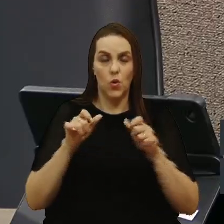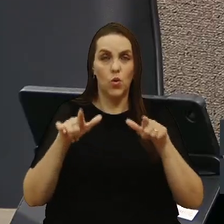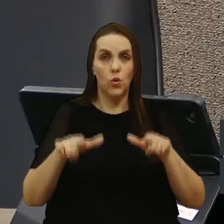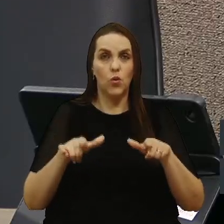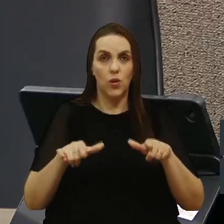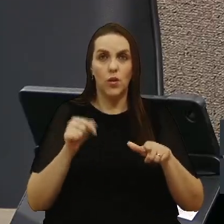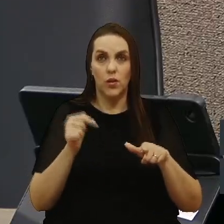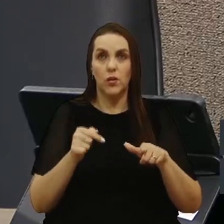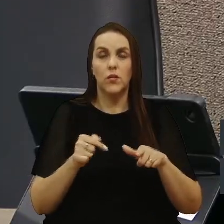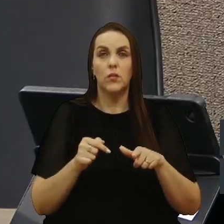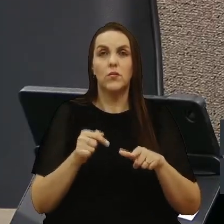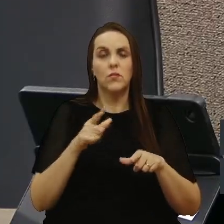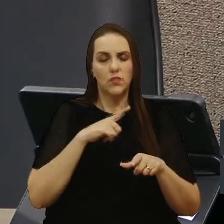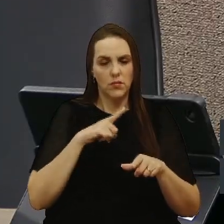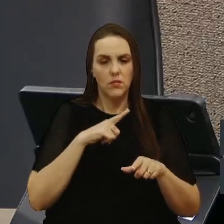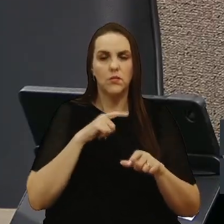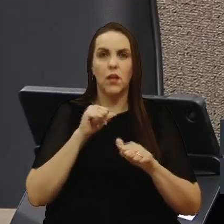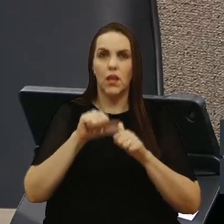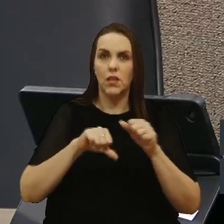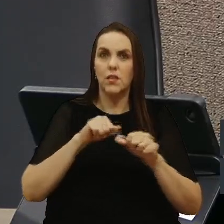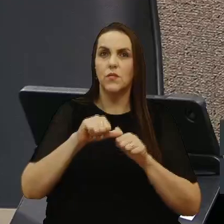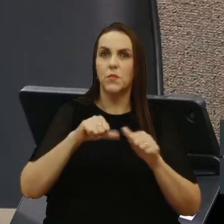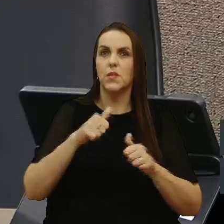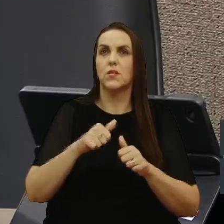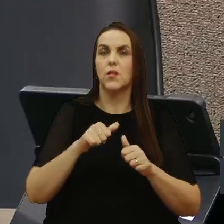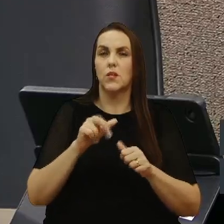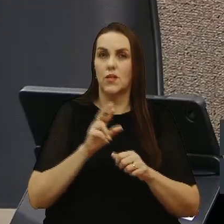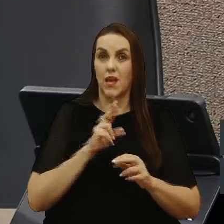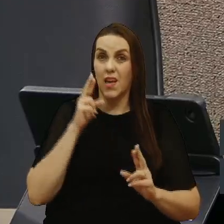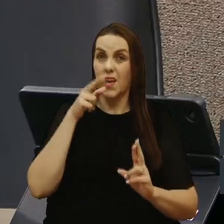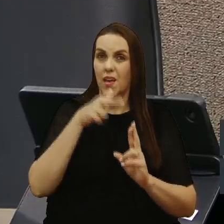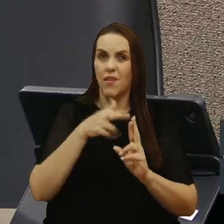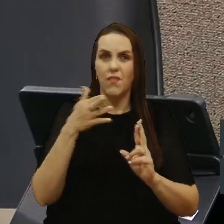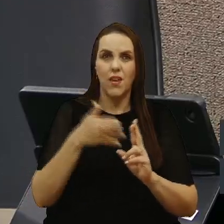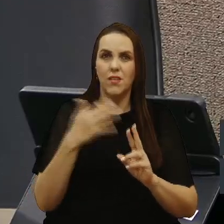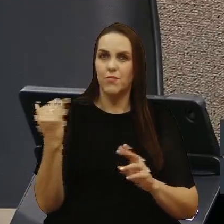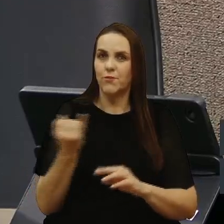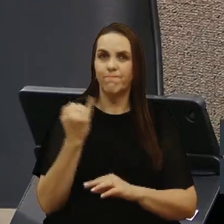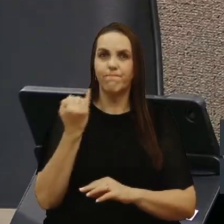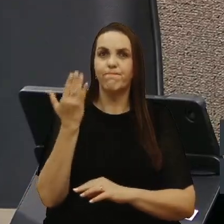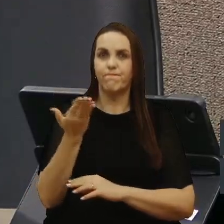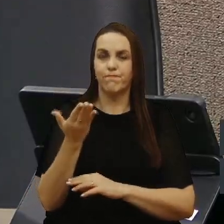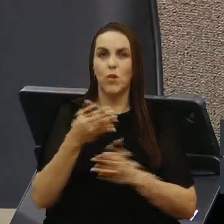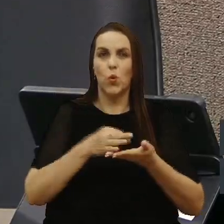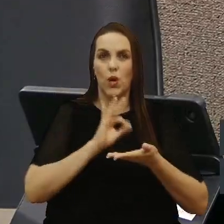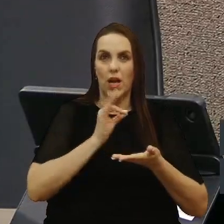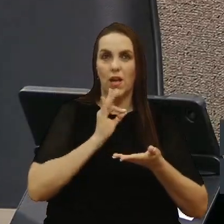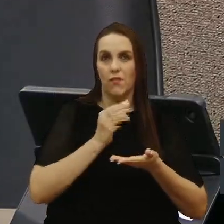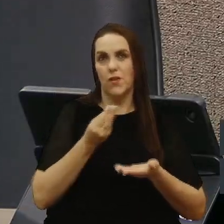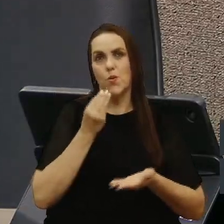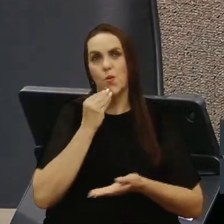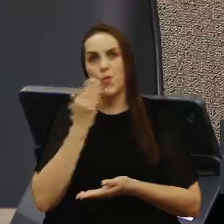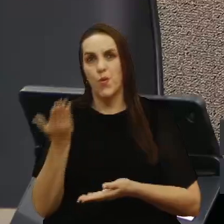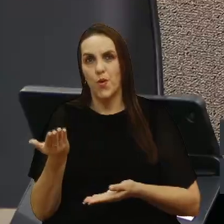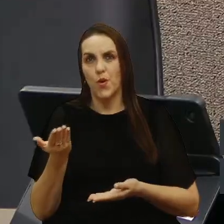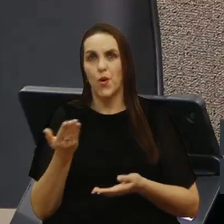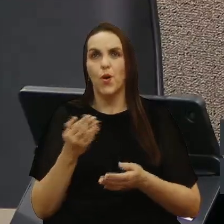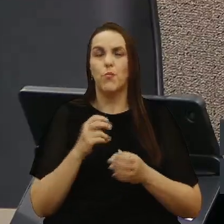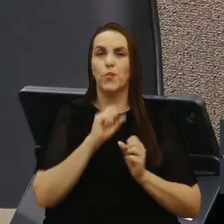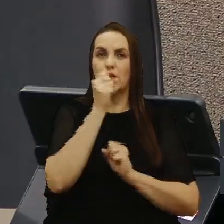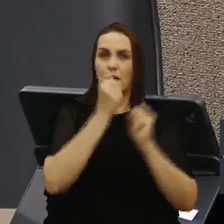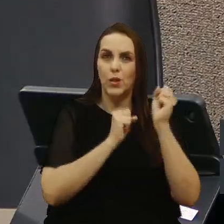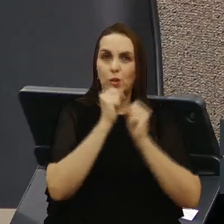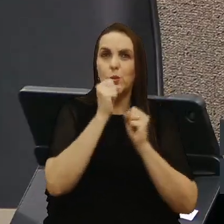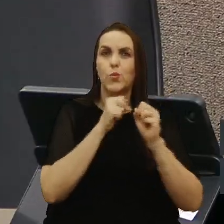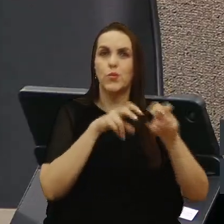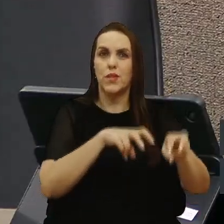localidade, ela tem se transformado numa referência muito grande, né? Como a senhora disse, pelo café colonial, obviamente, pelas agroindústrias nas